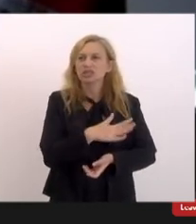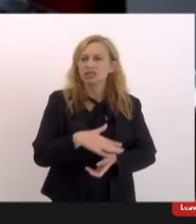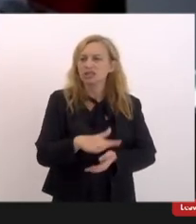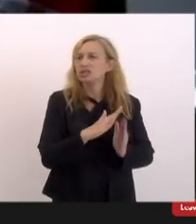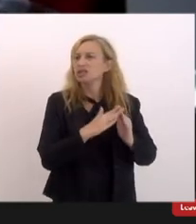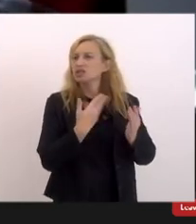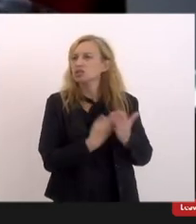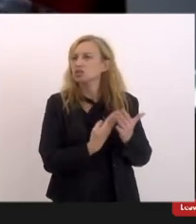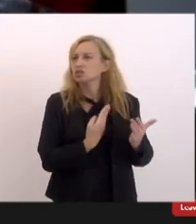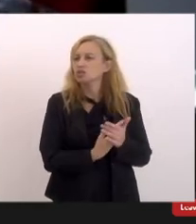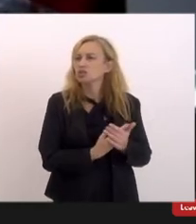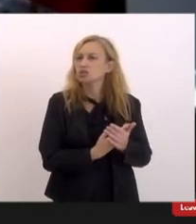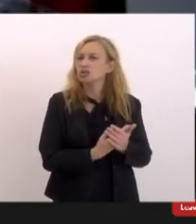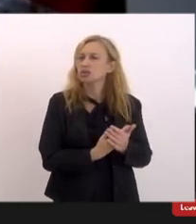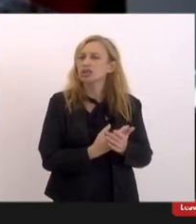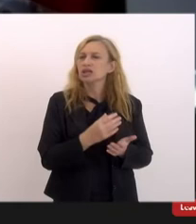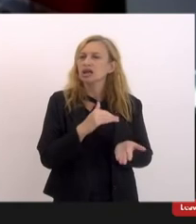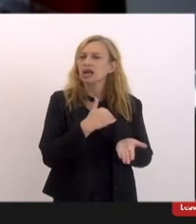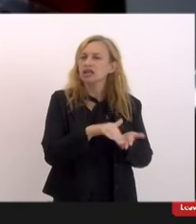escolares. A SEDUC,